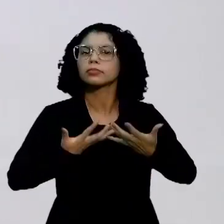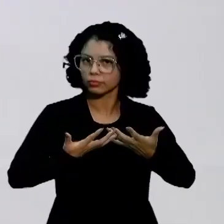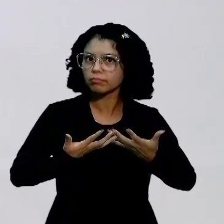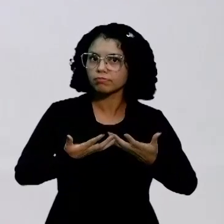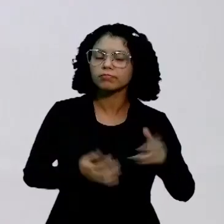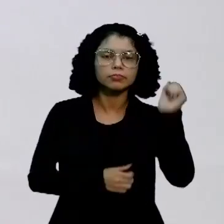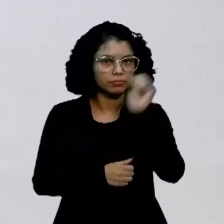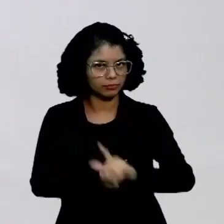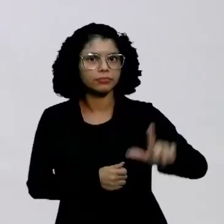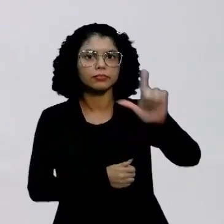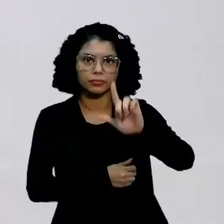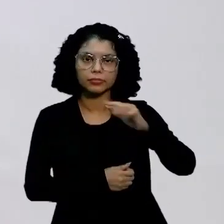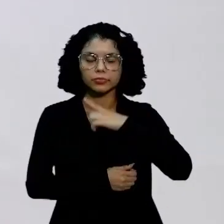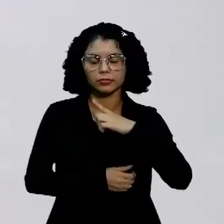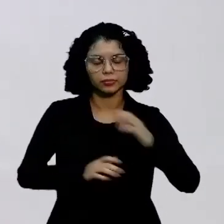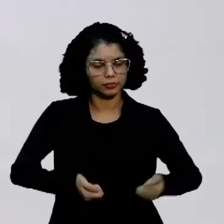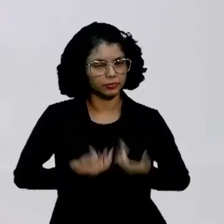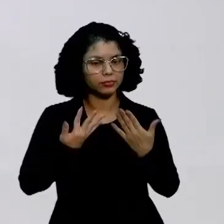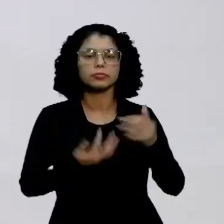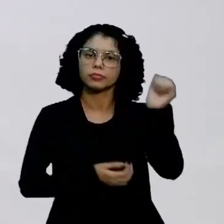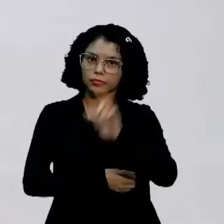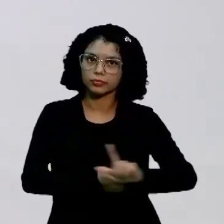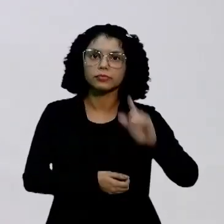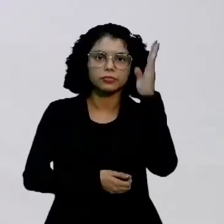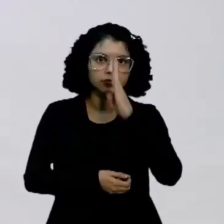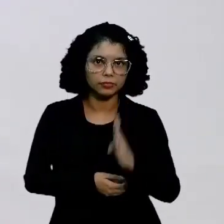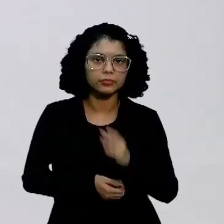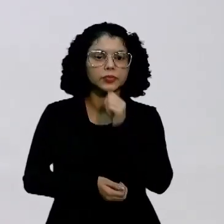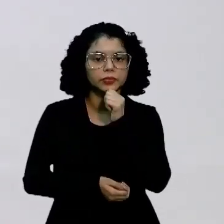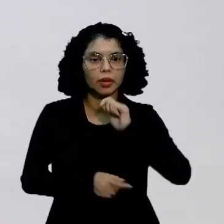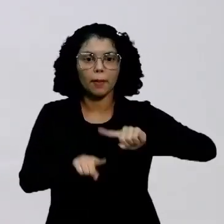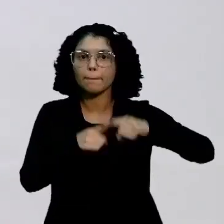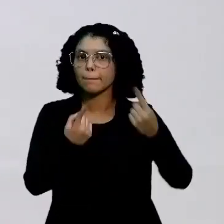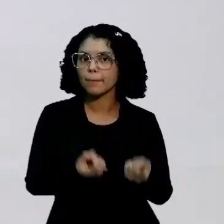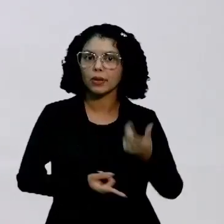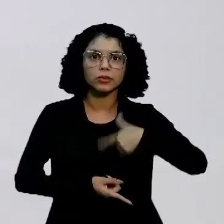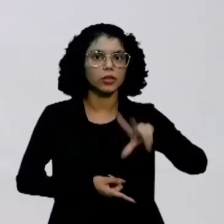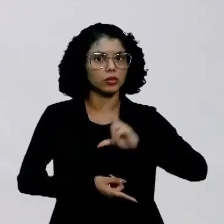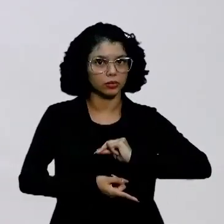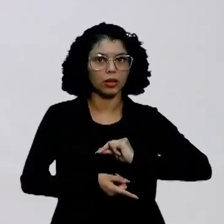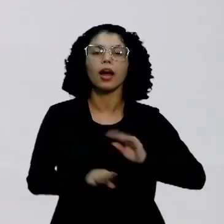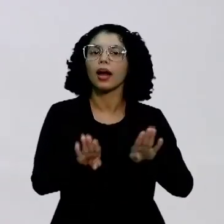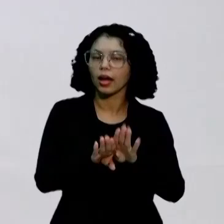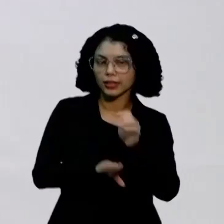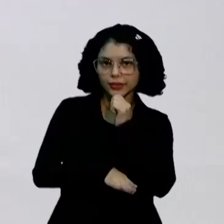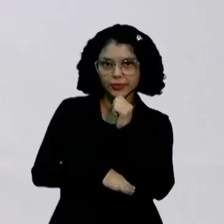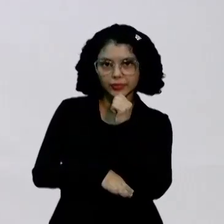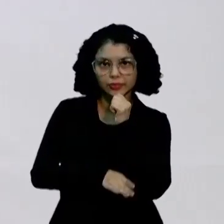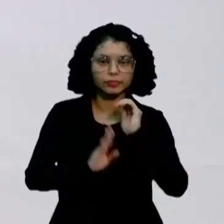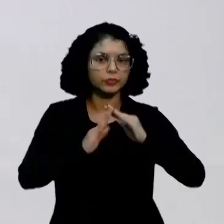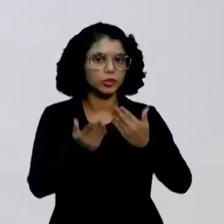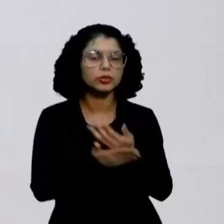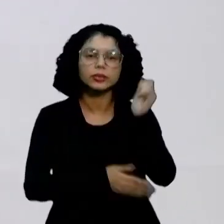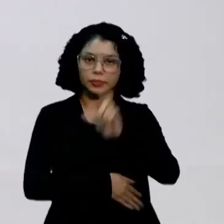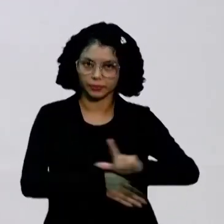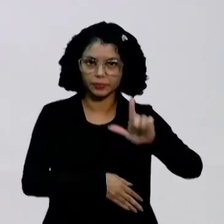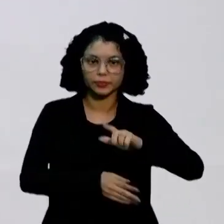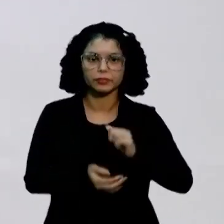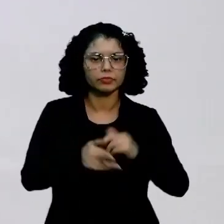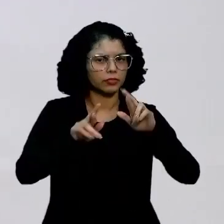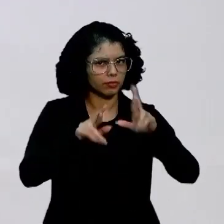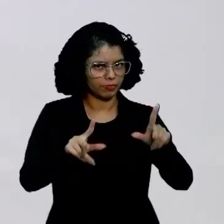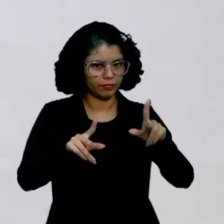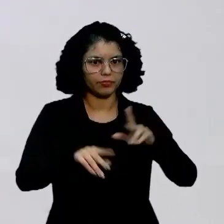literária, que aqui no Brasil é manifestação literária, mas em Portugal é uma escola literária, acontece de forma